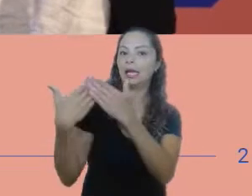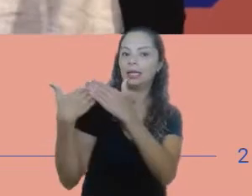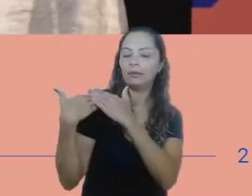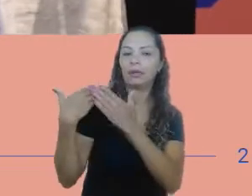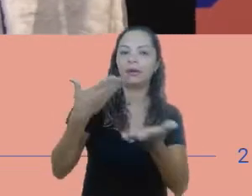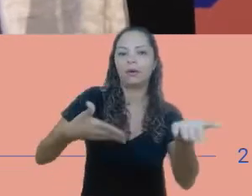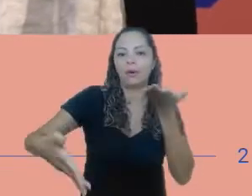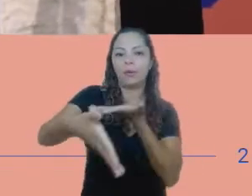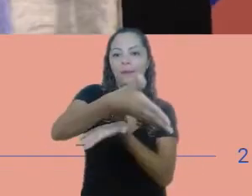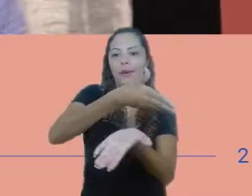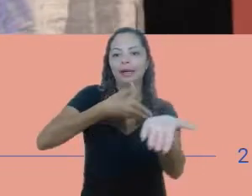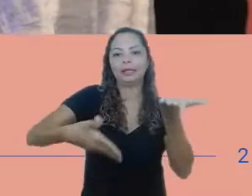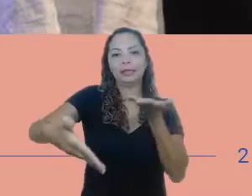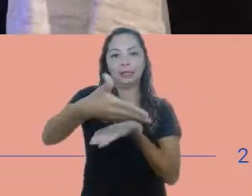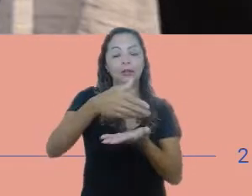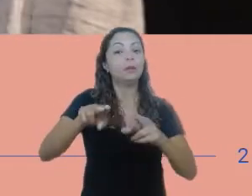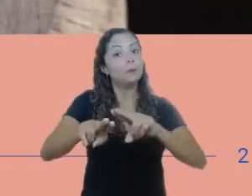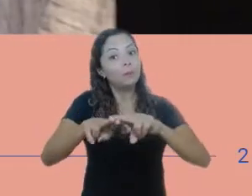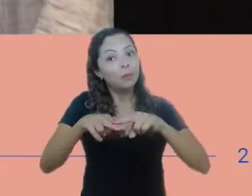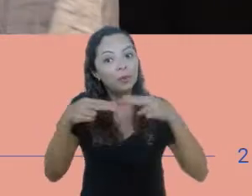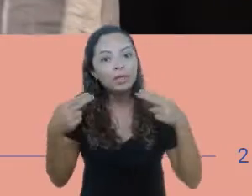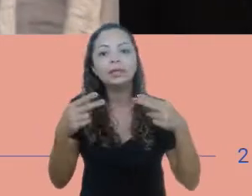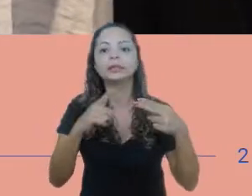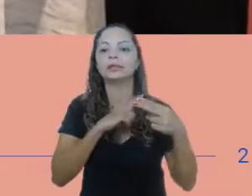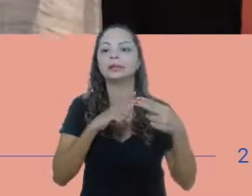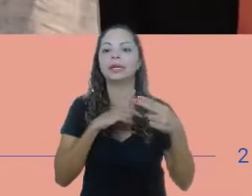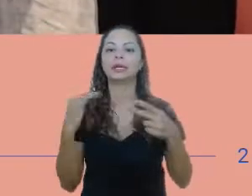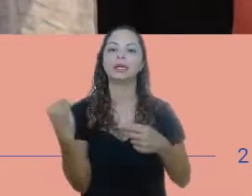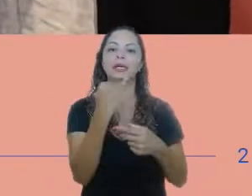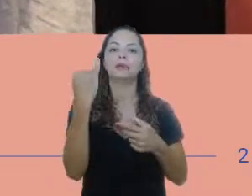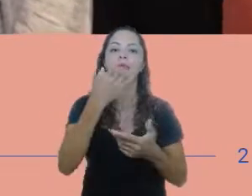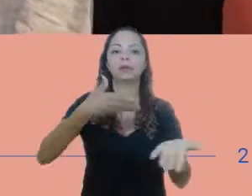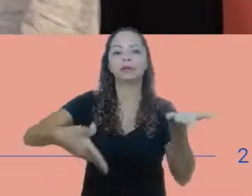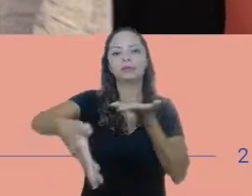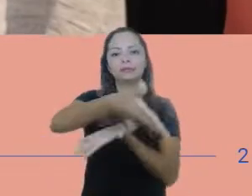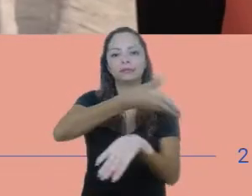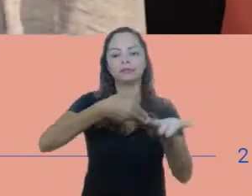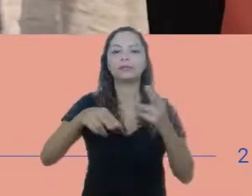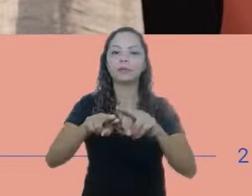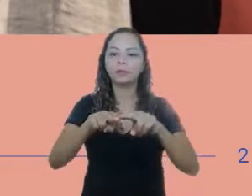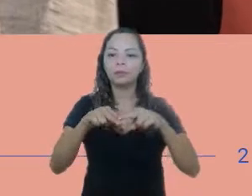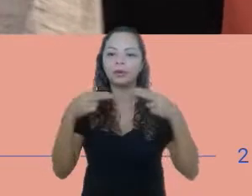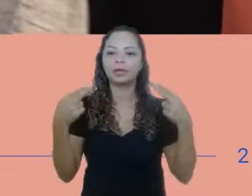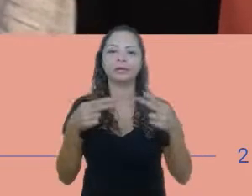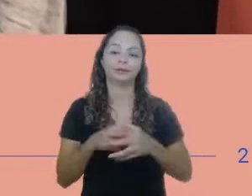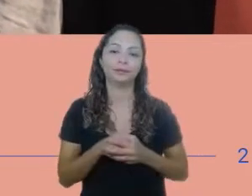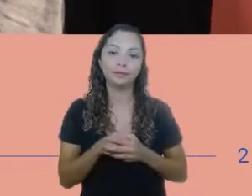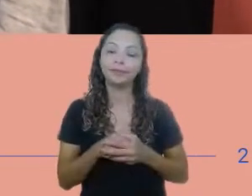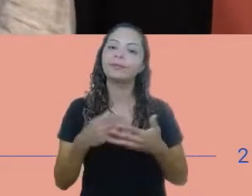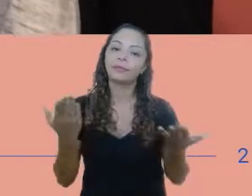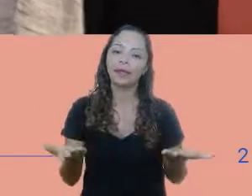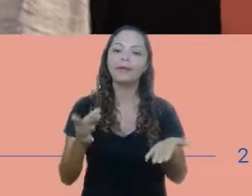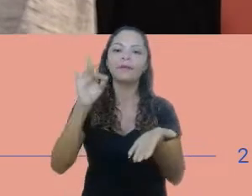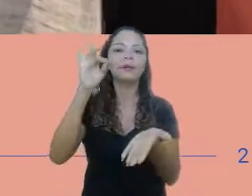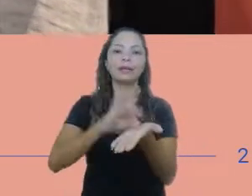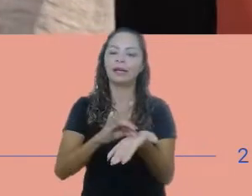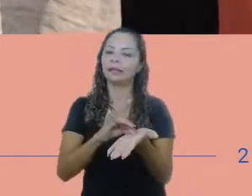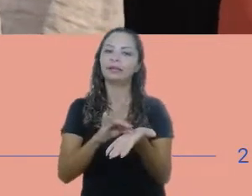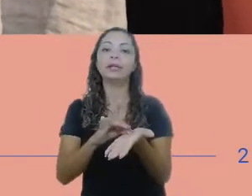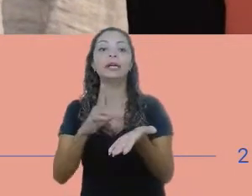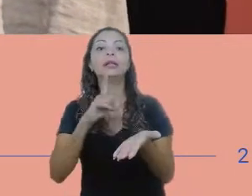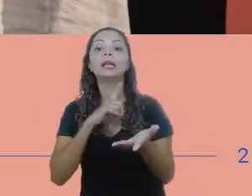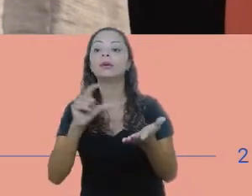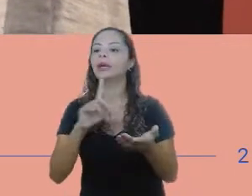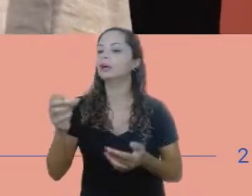colaboração a integração é extremamente importante então basicamente a gente está falando de novos processos